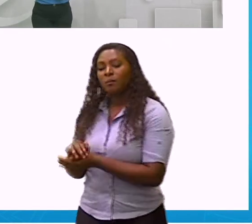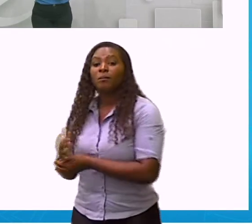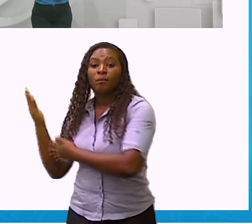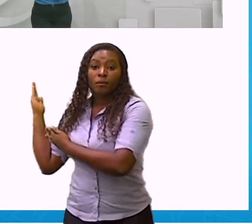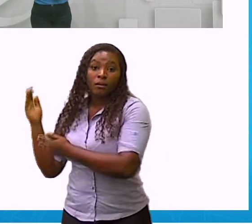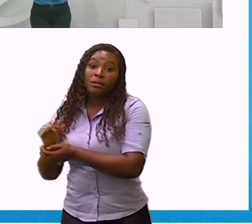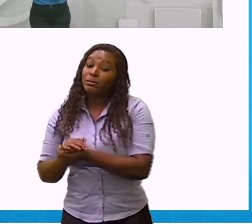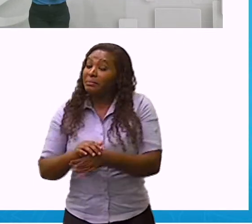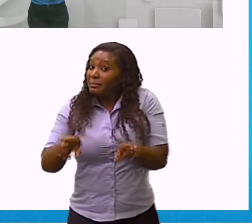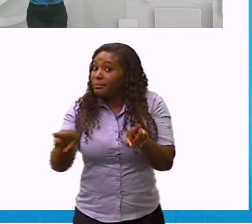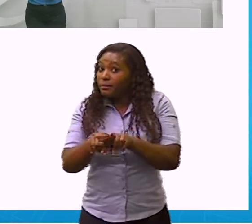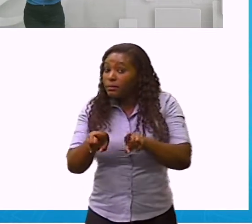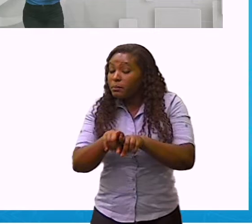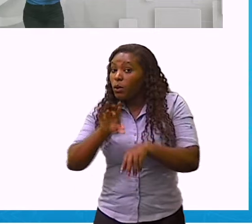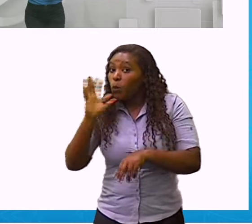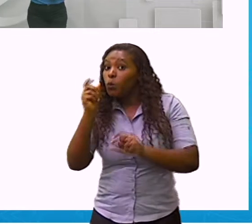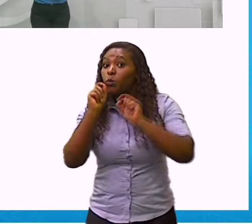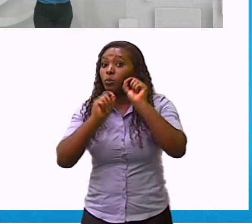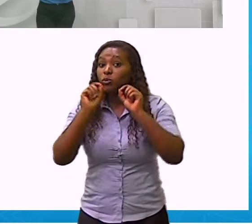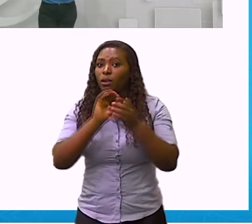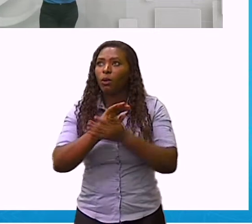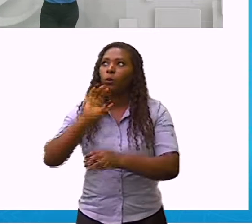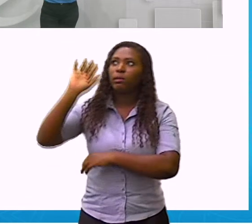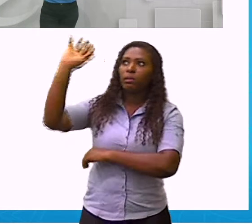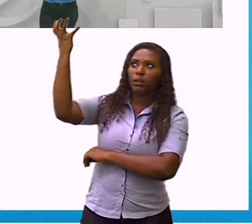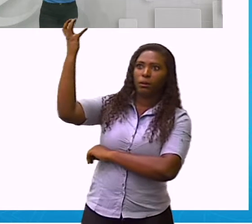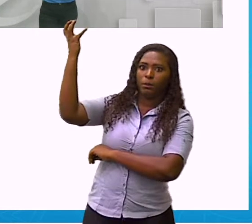Descargas atmosféricas.